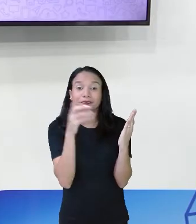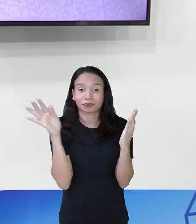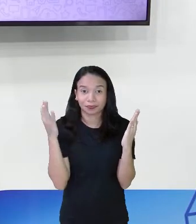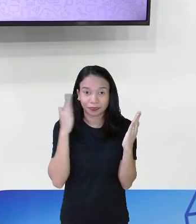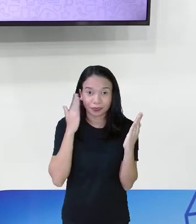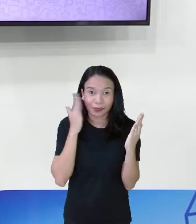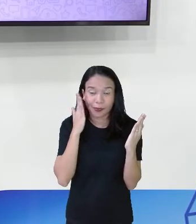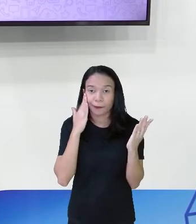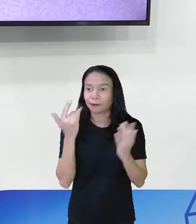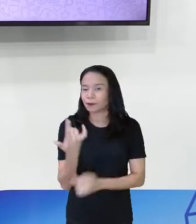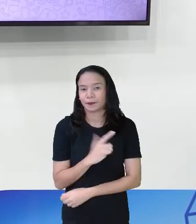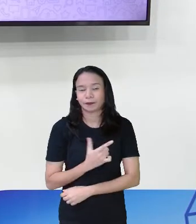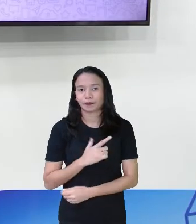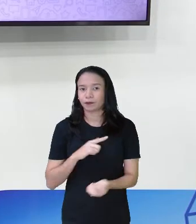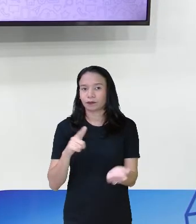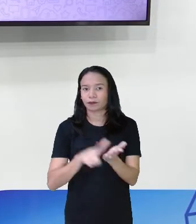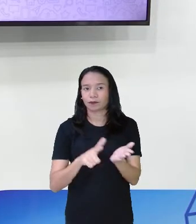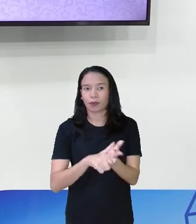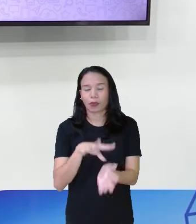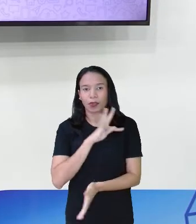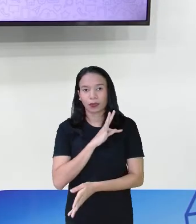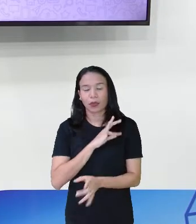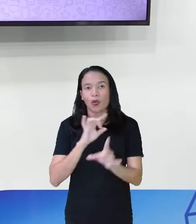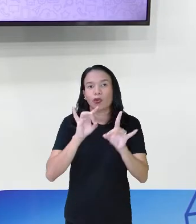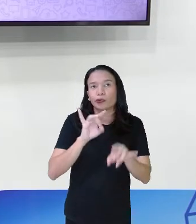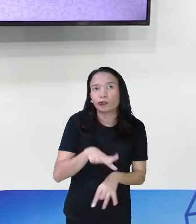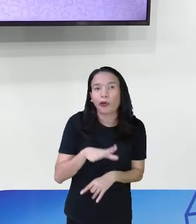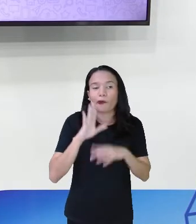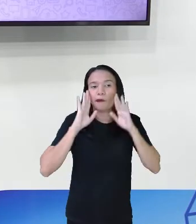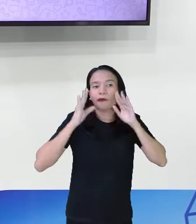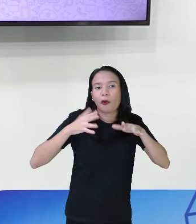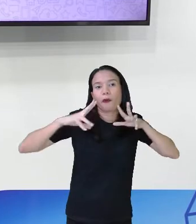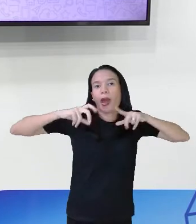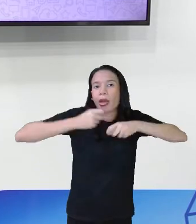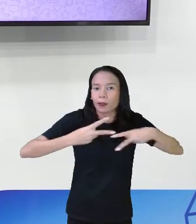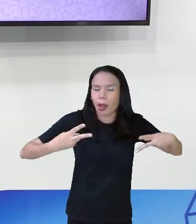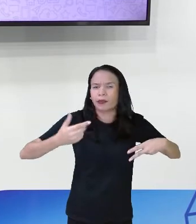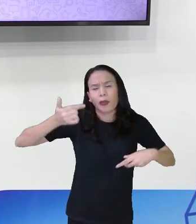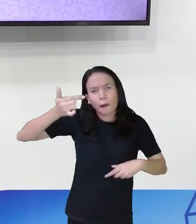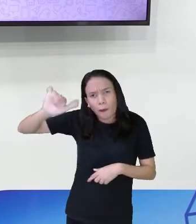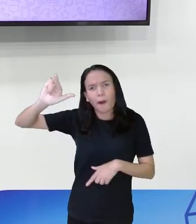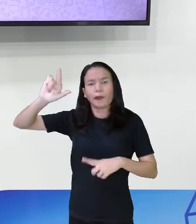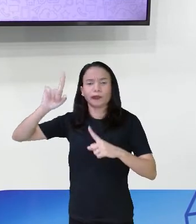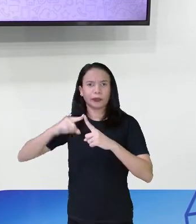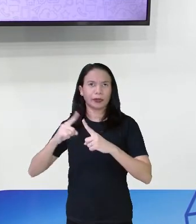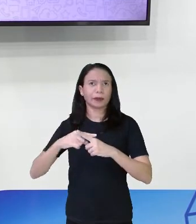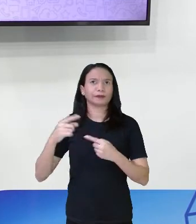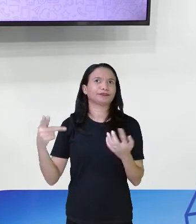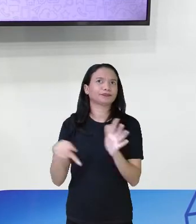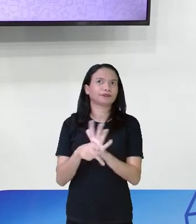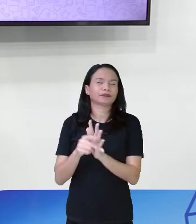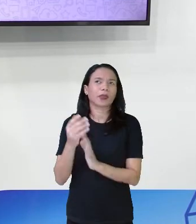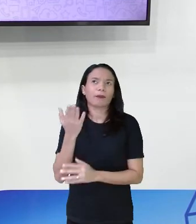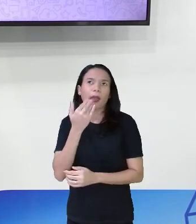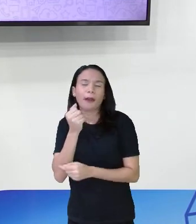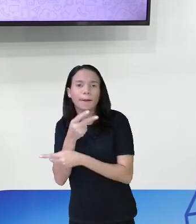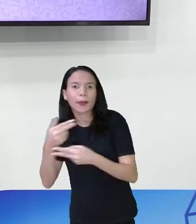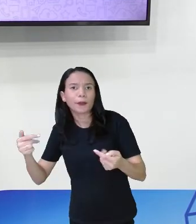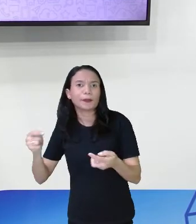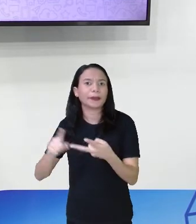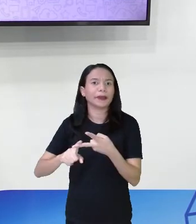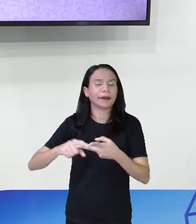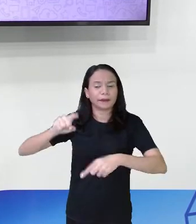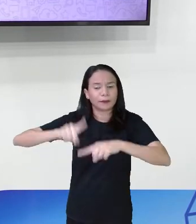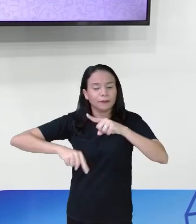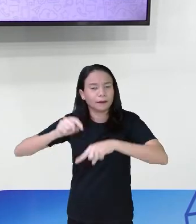certo? Não existe ficha técnica só de animais, tá certo? Existe de alimentos, de objetos, tá